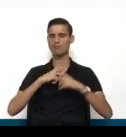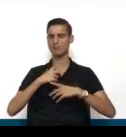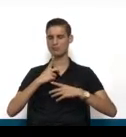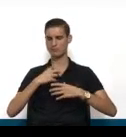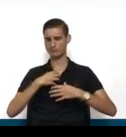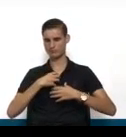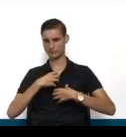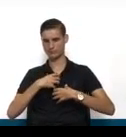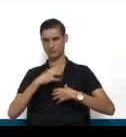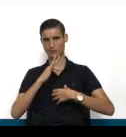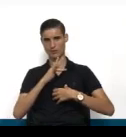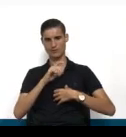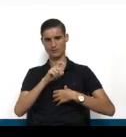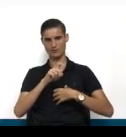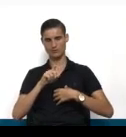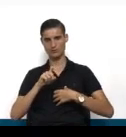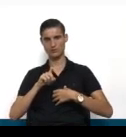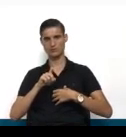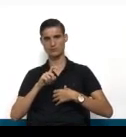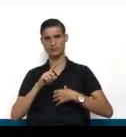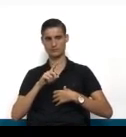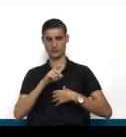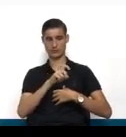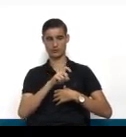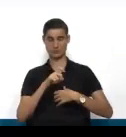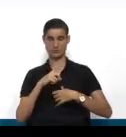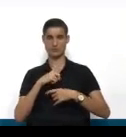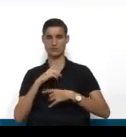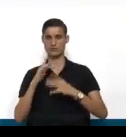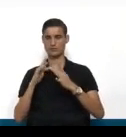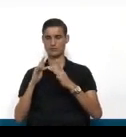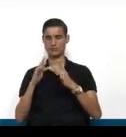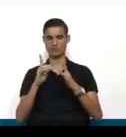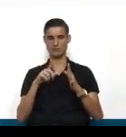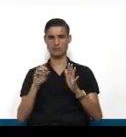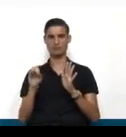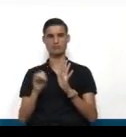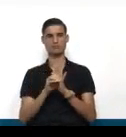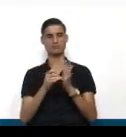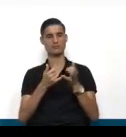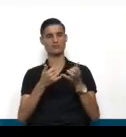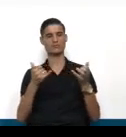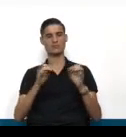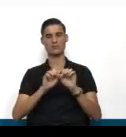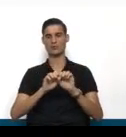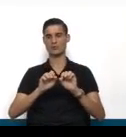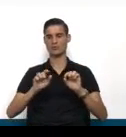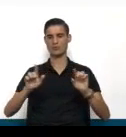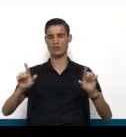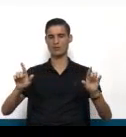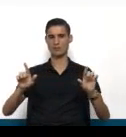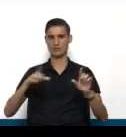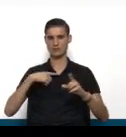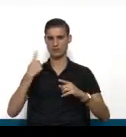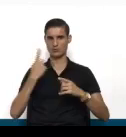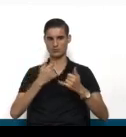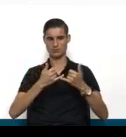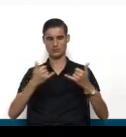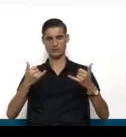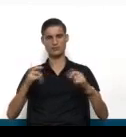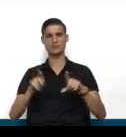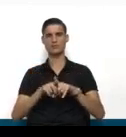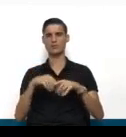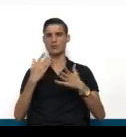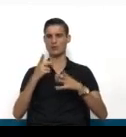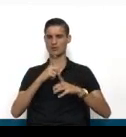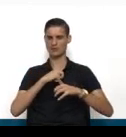função f de x. Esse x estará pertencente ao comprimento, né, ali que nós temos da nossa corda. E quando